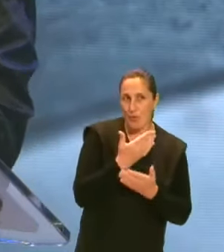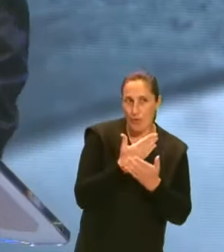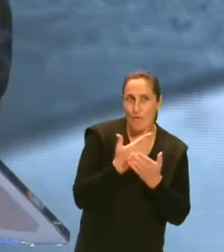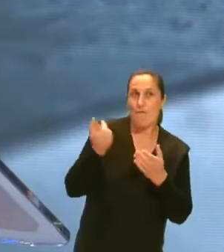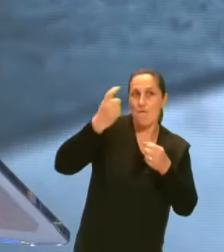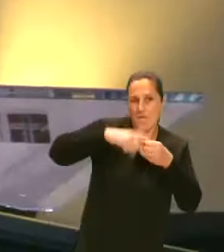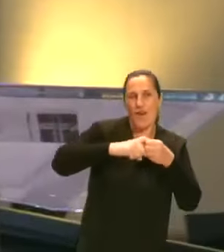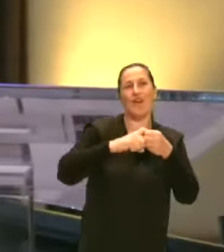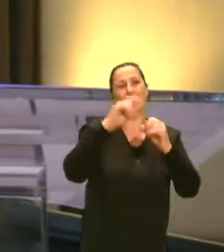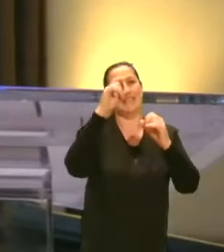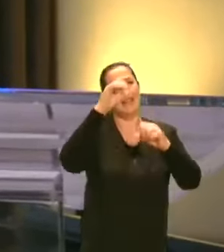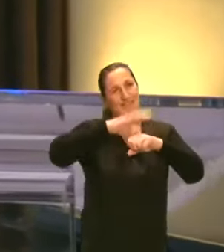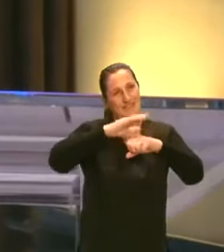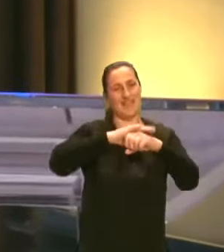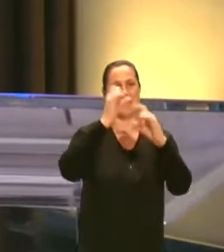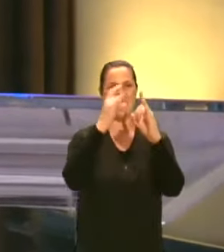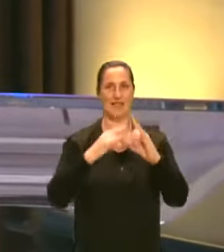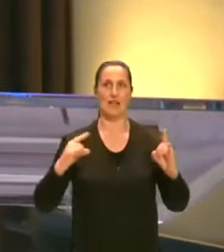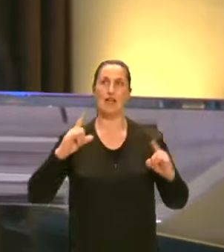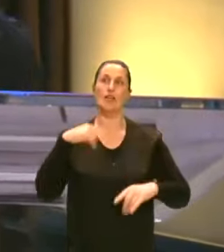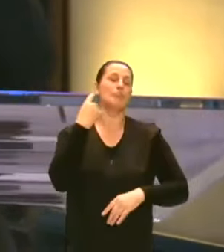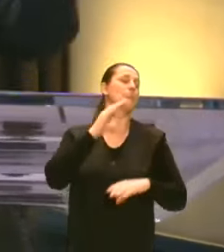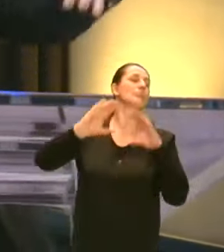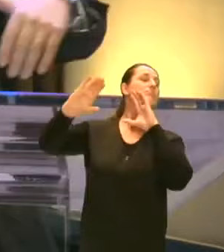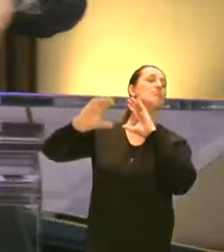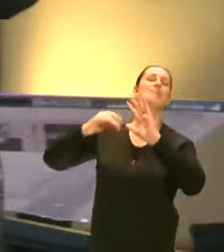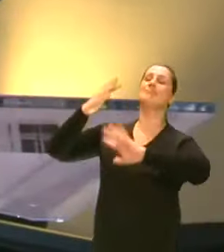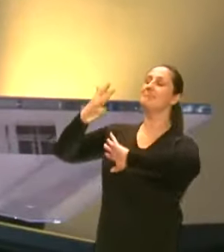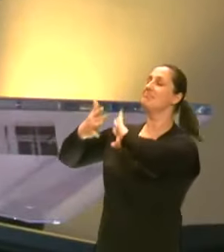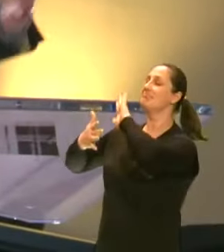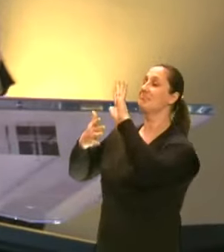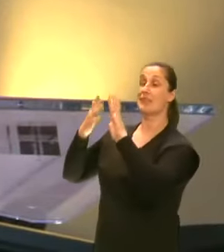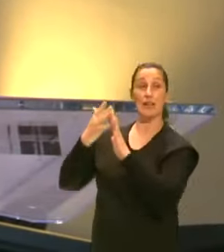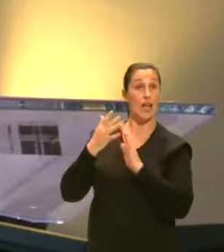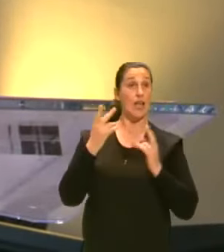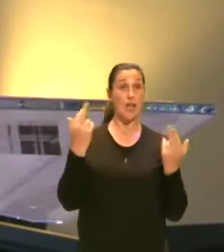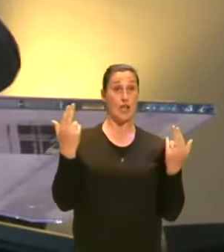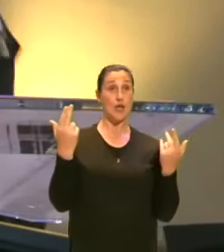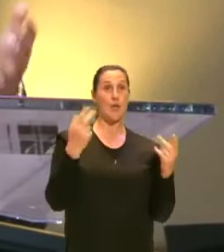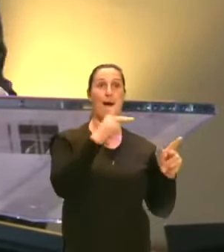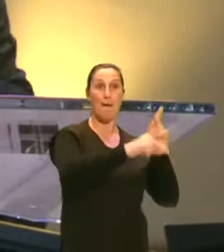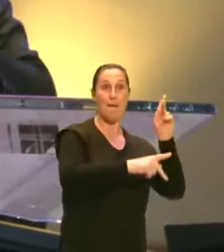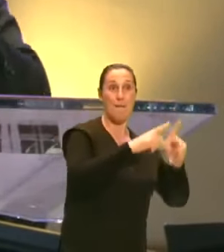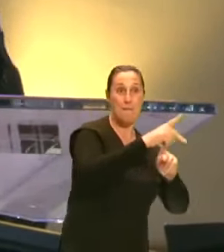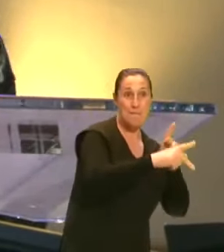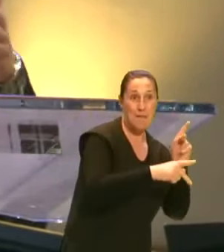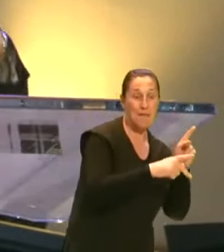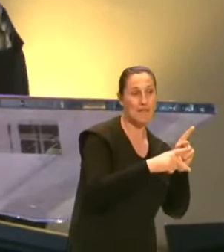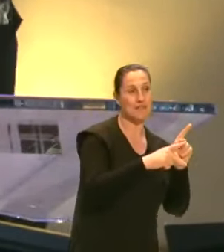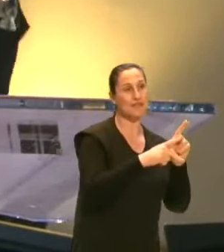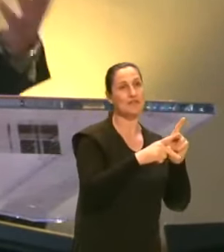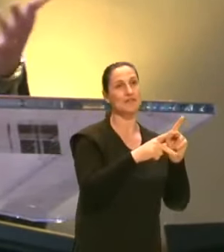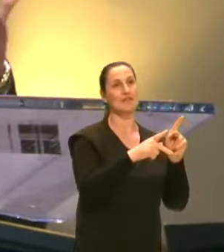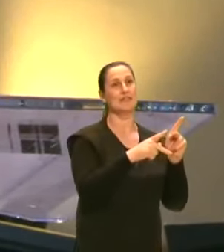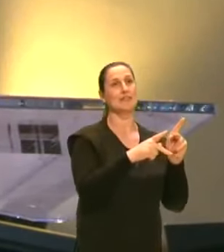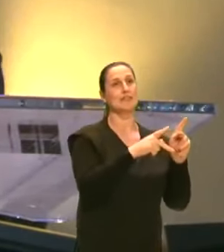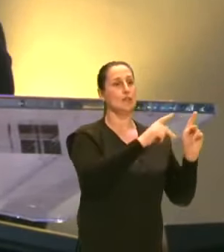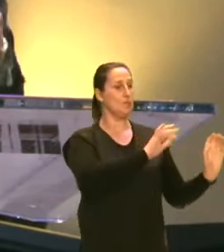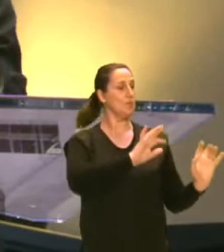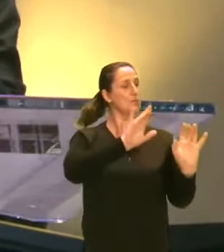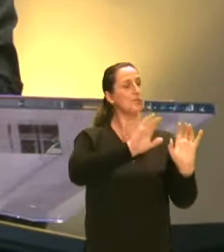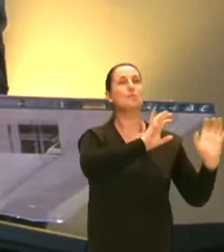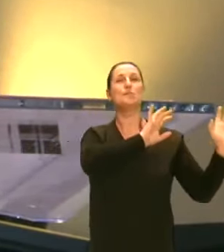passar. Quando a gente ia cantando, e é mais ou menos isso, eles estavam indo e cantando, e louvando a Deus, exaltando